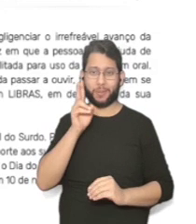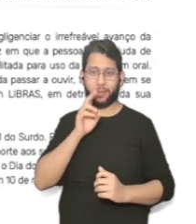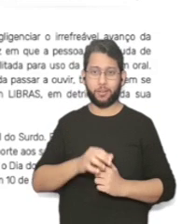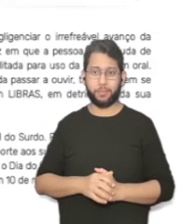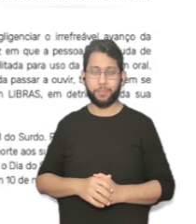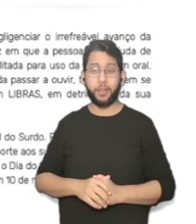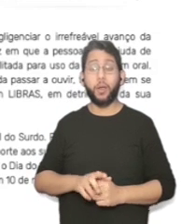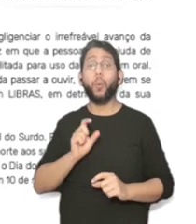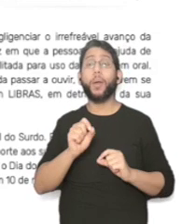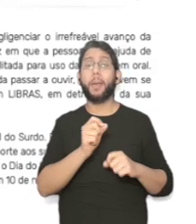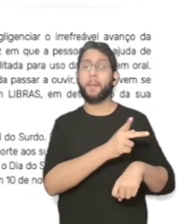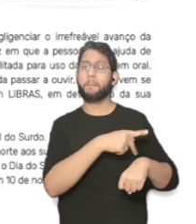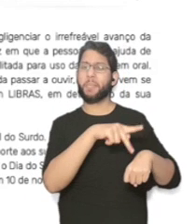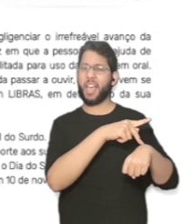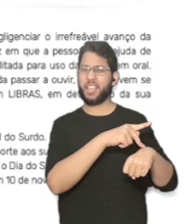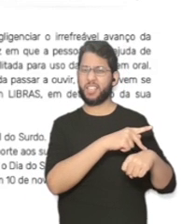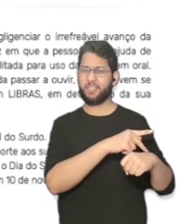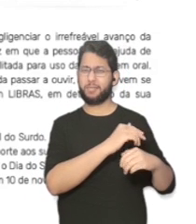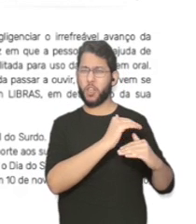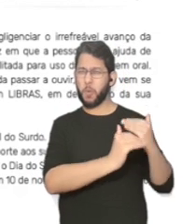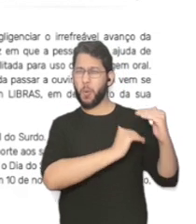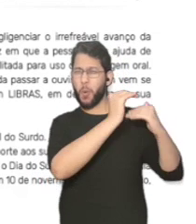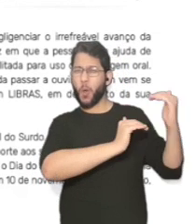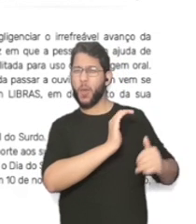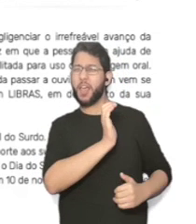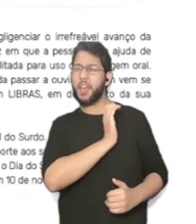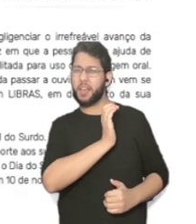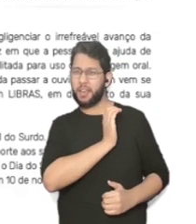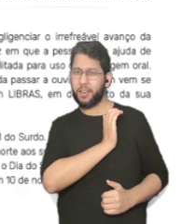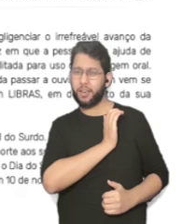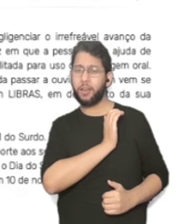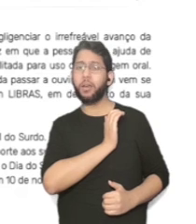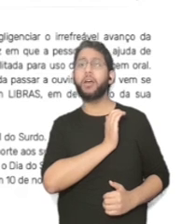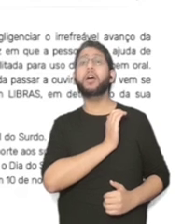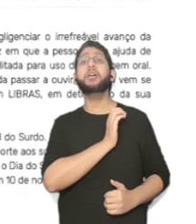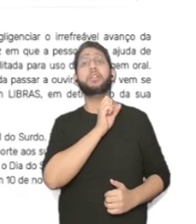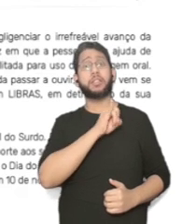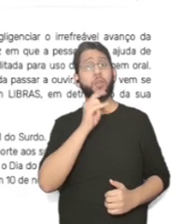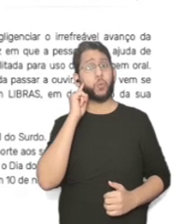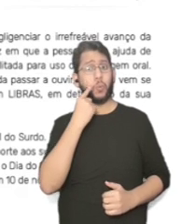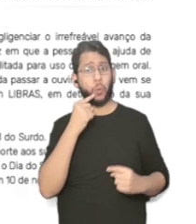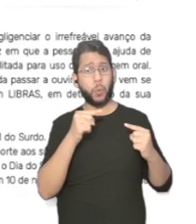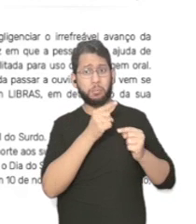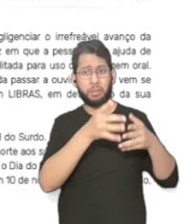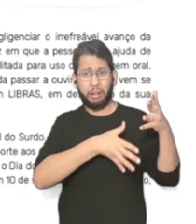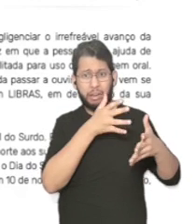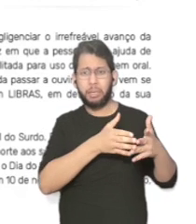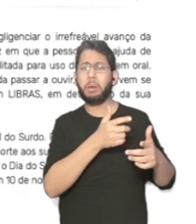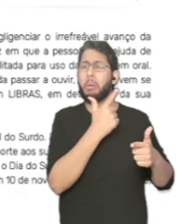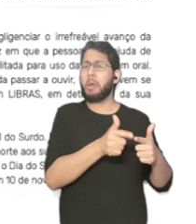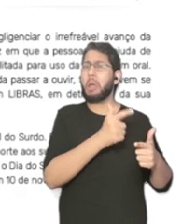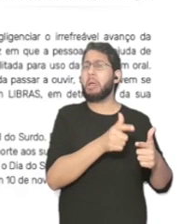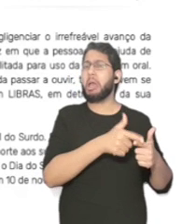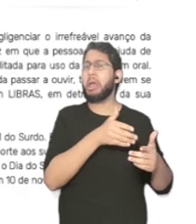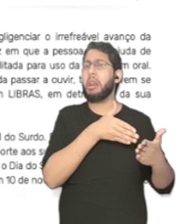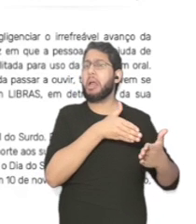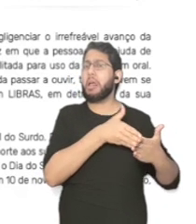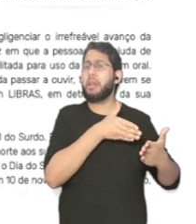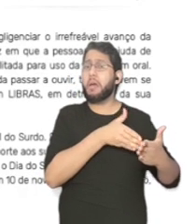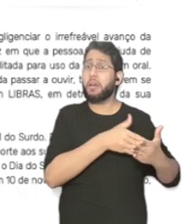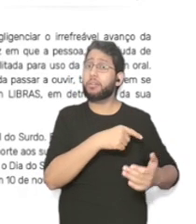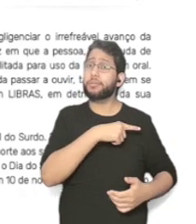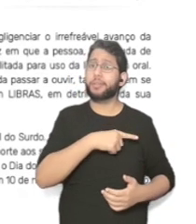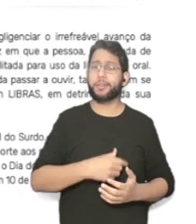vai dizer que em países mais avançados o grau de acessibilidade para surdos, depende da língua de sinais para se comunicar, enfrentam muitas dificuldades, né?